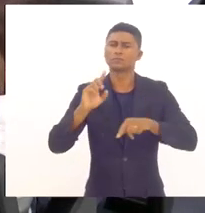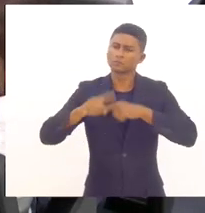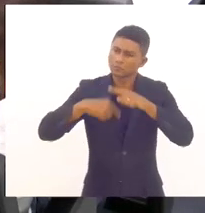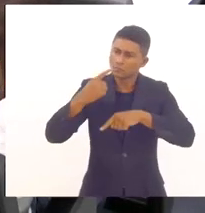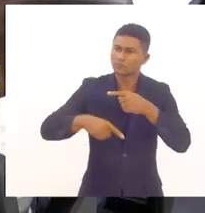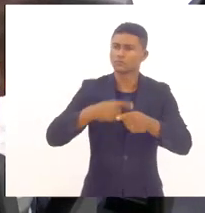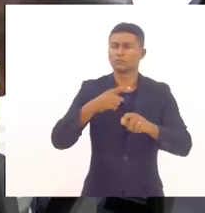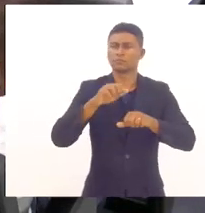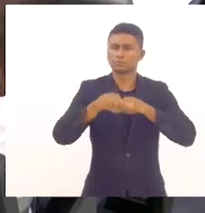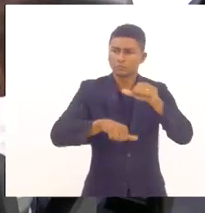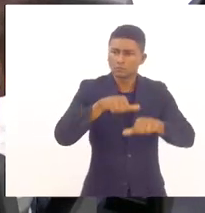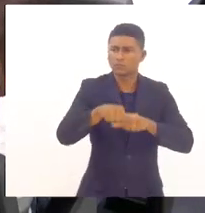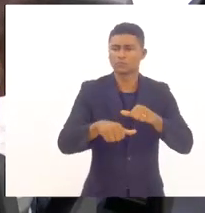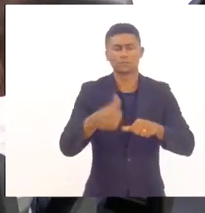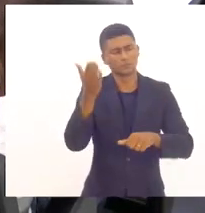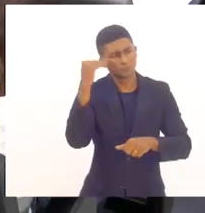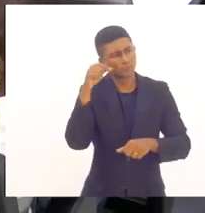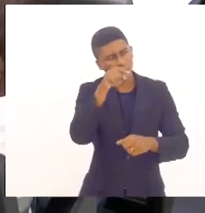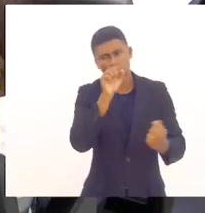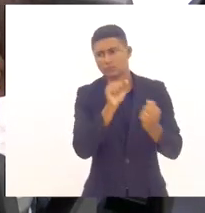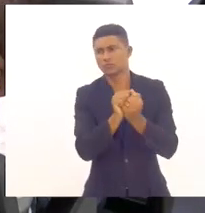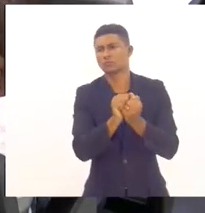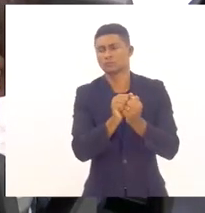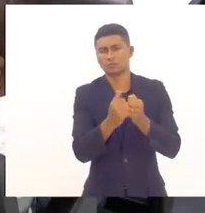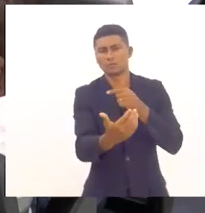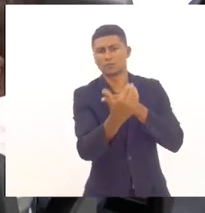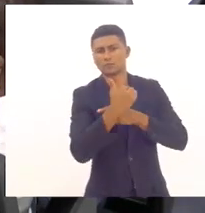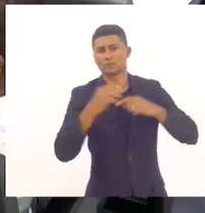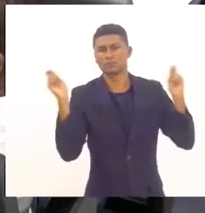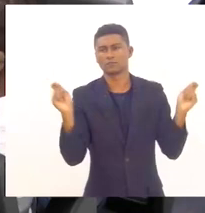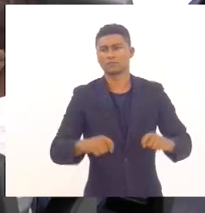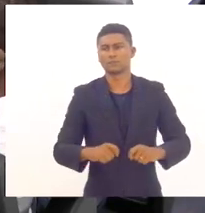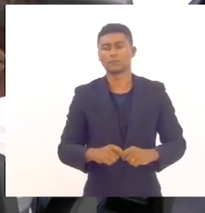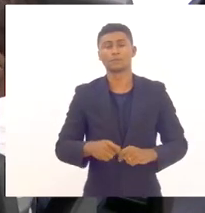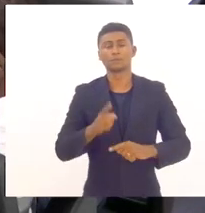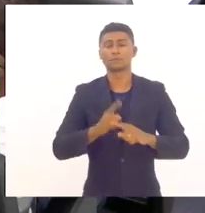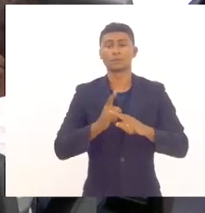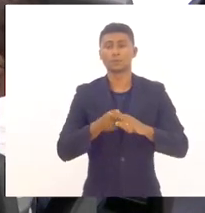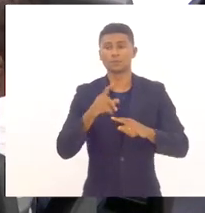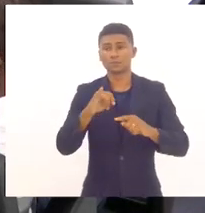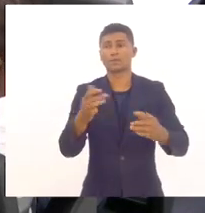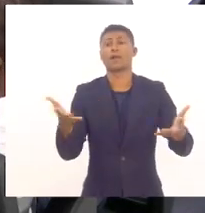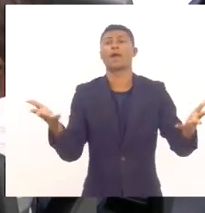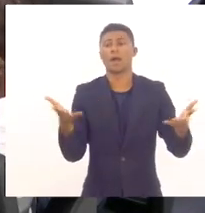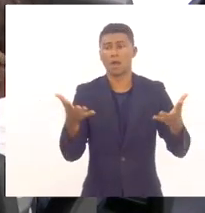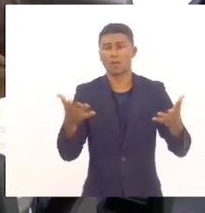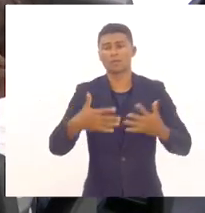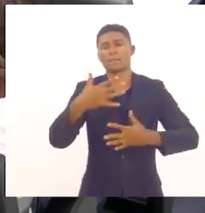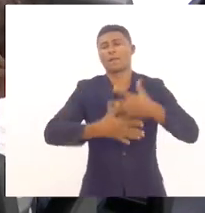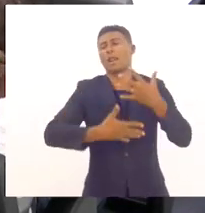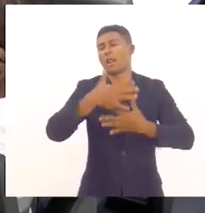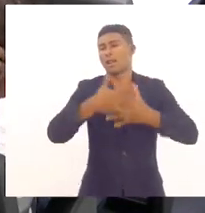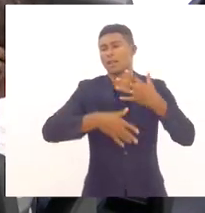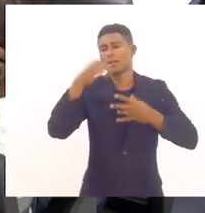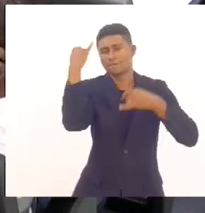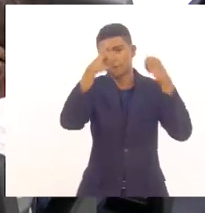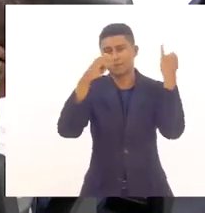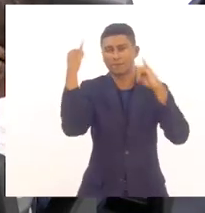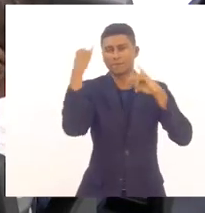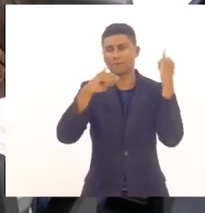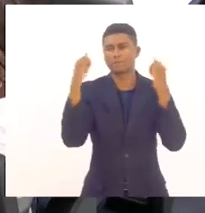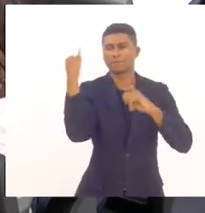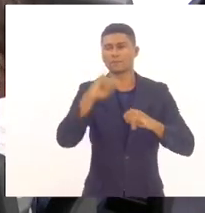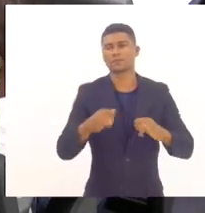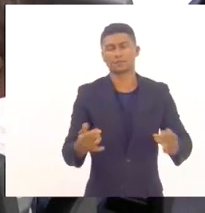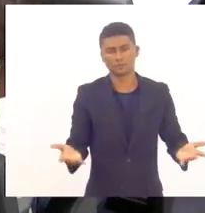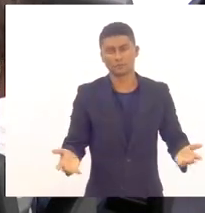A gente tem o senhor como par. Né? O que puder fazer agora sem atrapalhar. Isso.